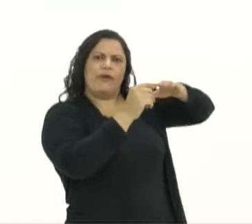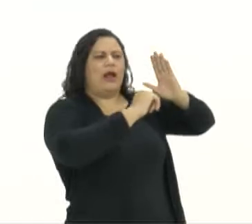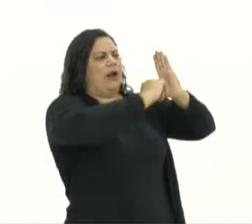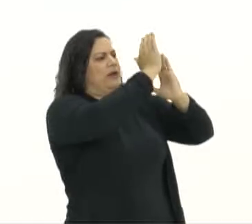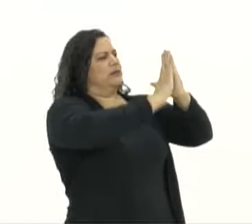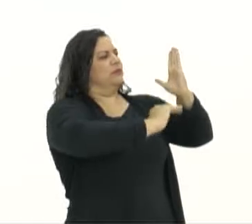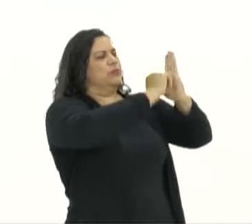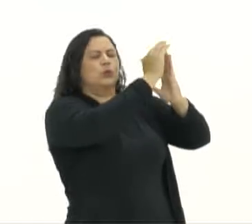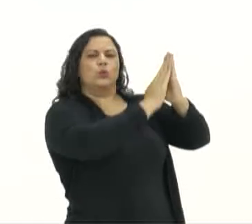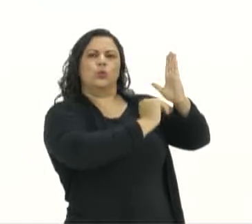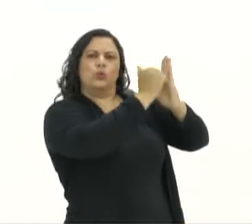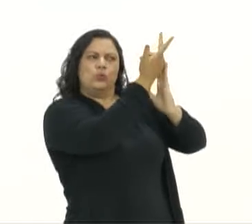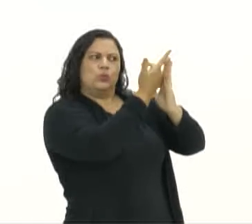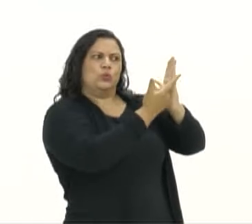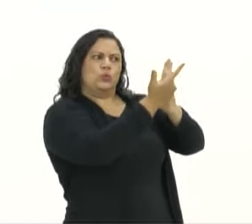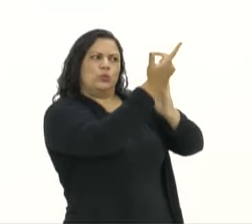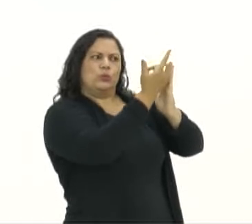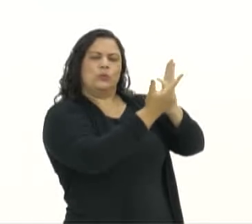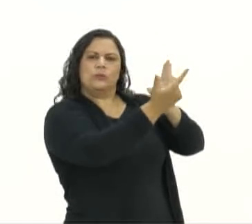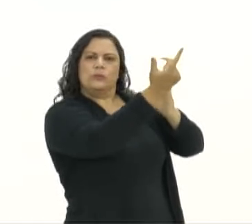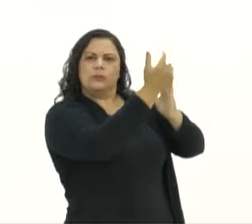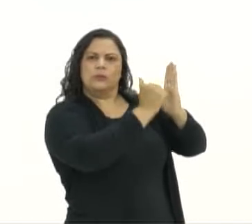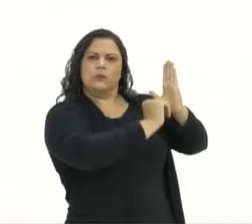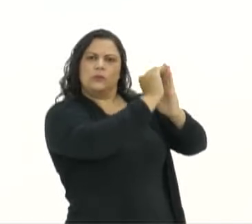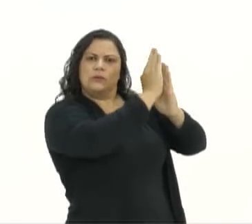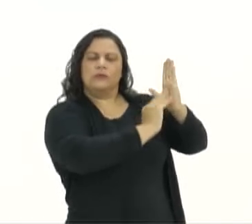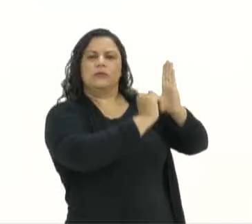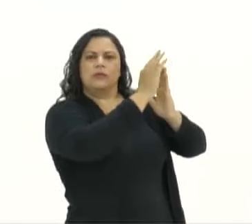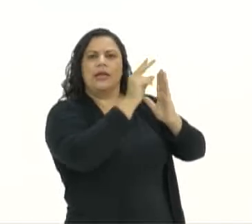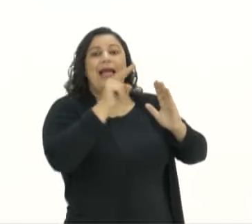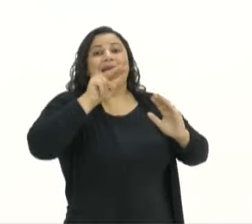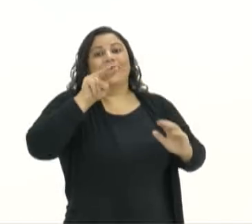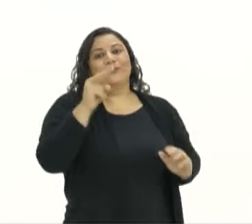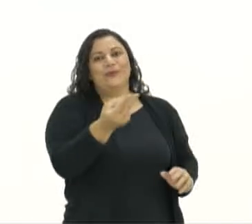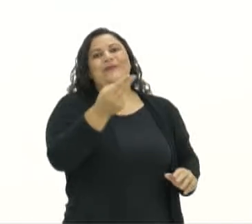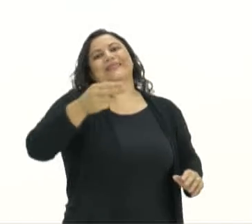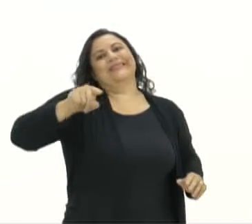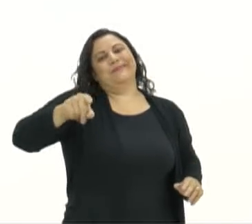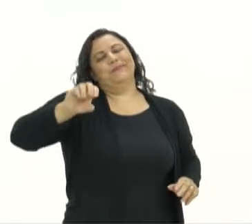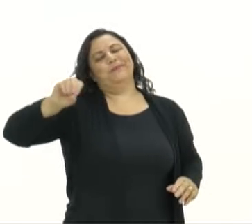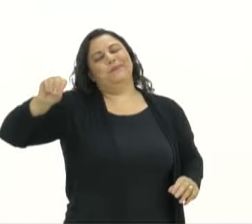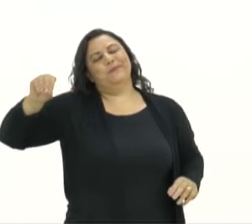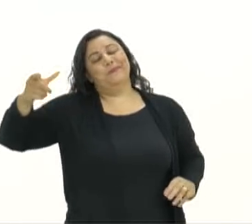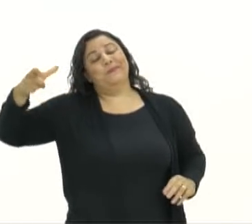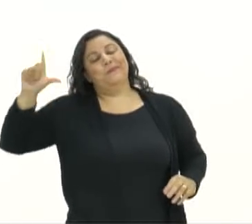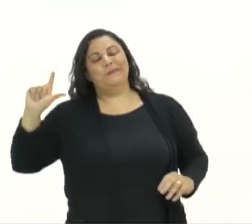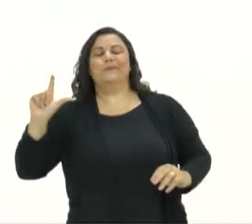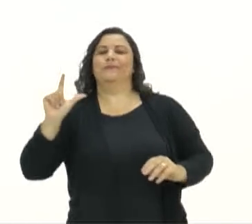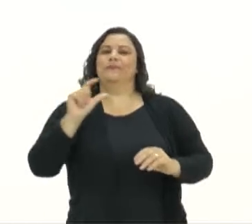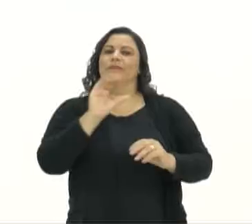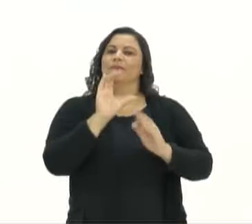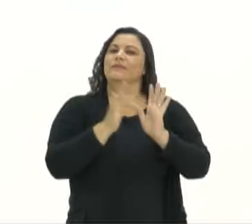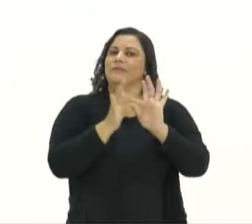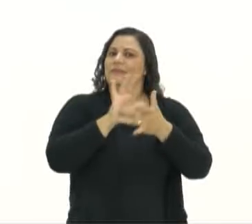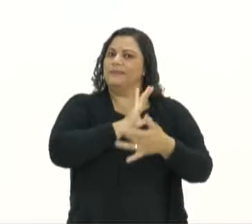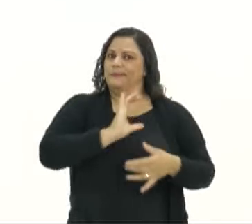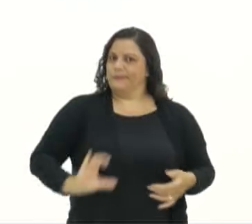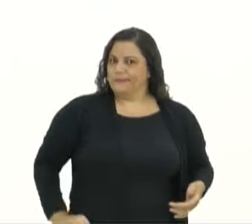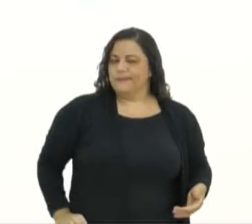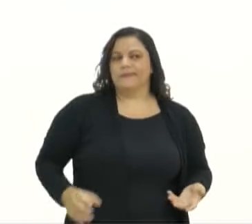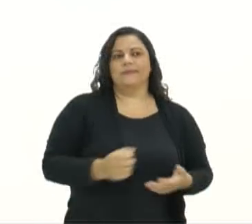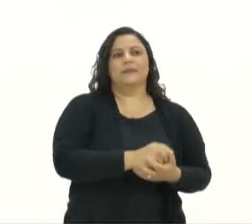As referências escritas remontam a 2000 a.C. No ano de